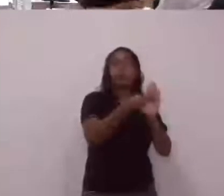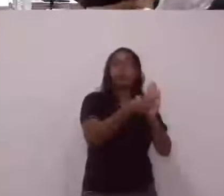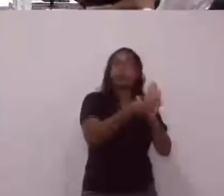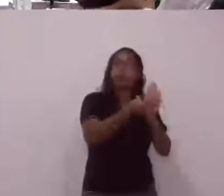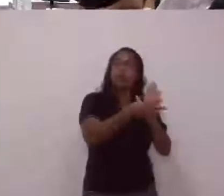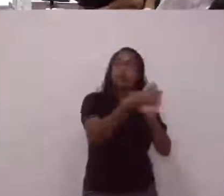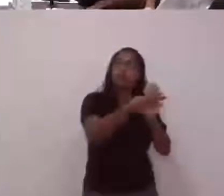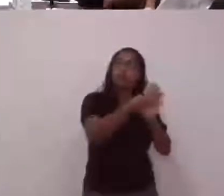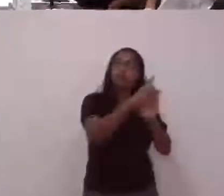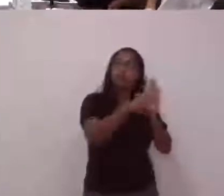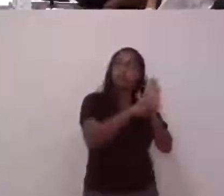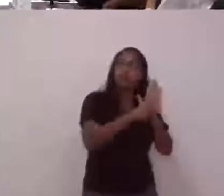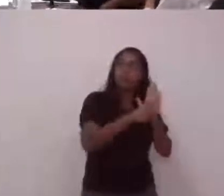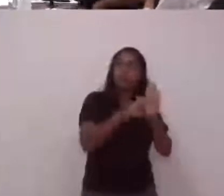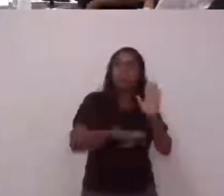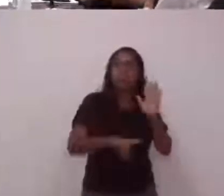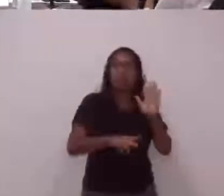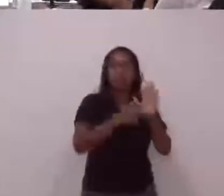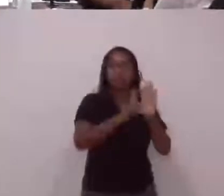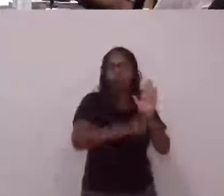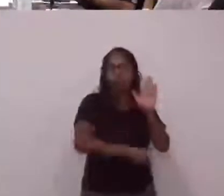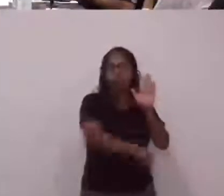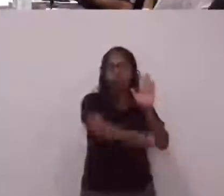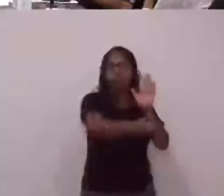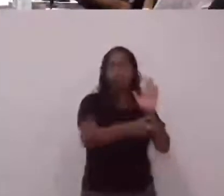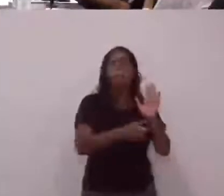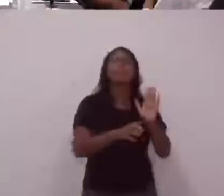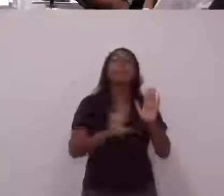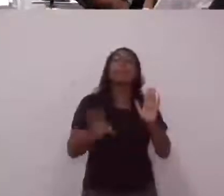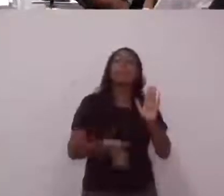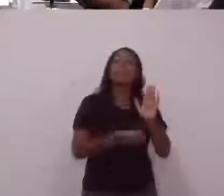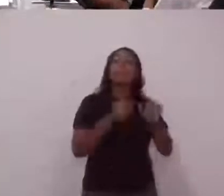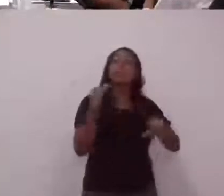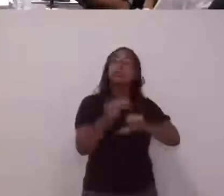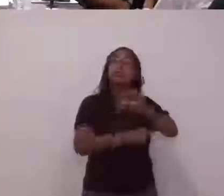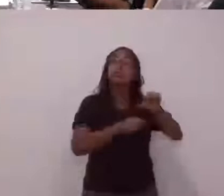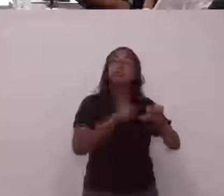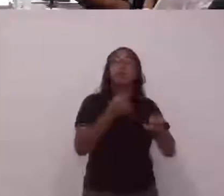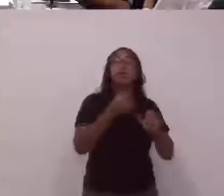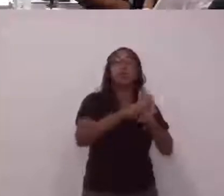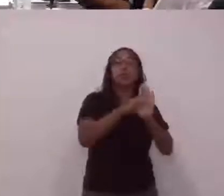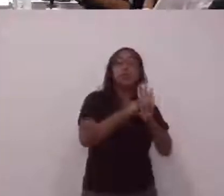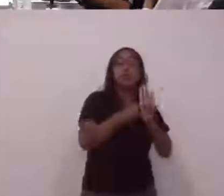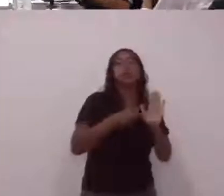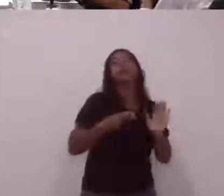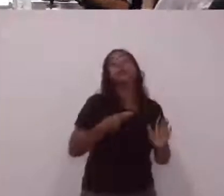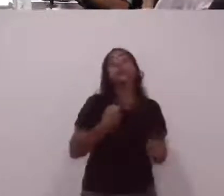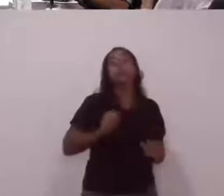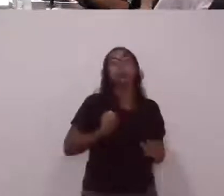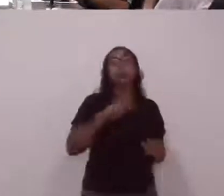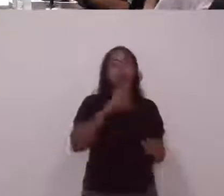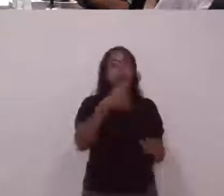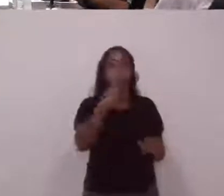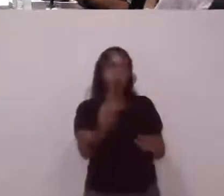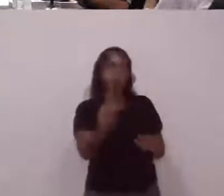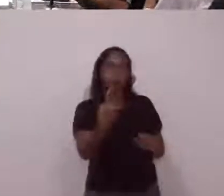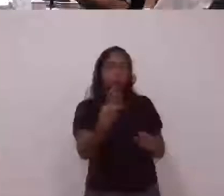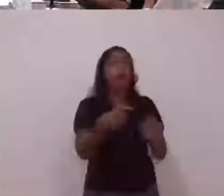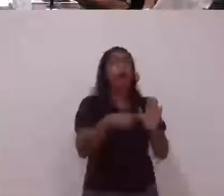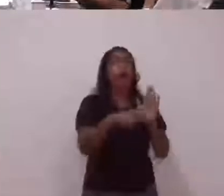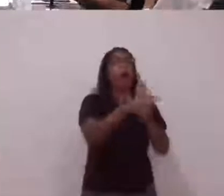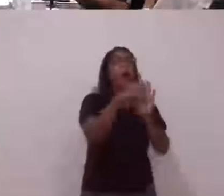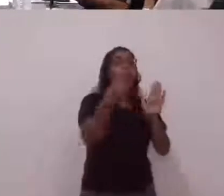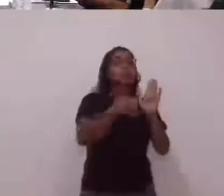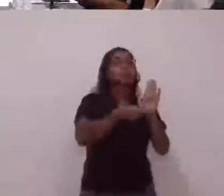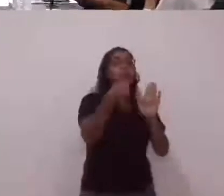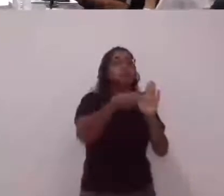projeto remunerando os demais. Emenda modificativa nº 1 ao projeto de lei nº 51, 2019, artigo único. Dá-se ao artigo